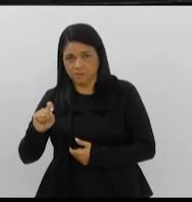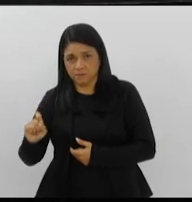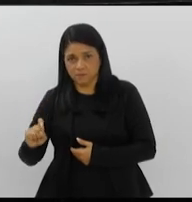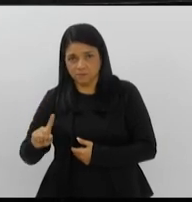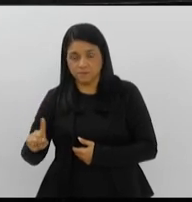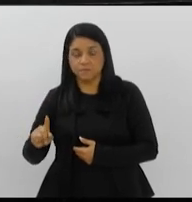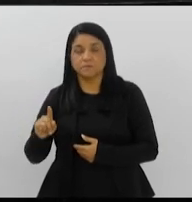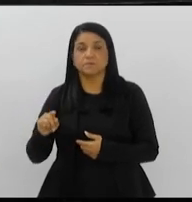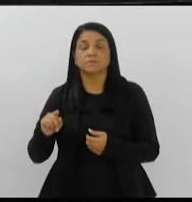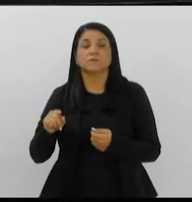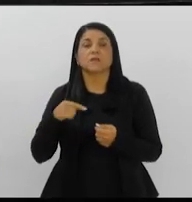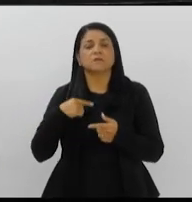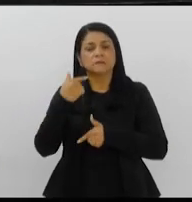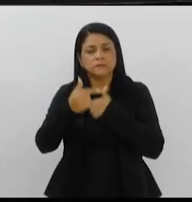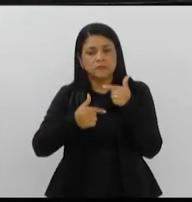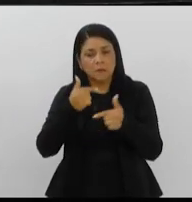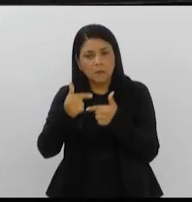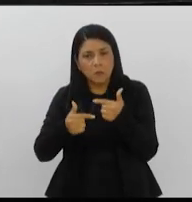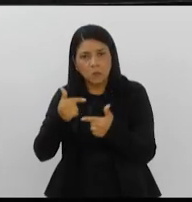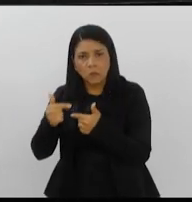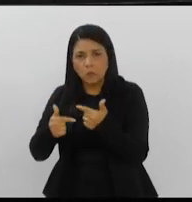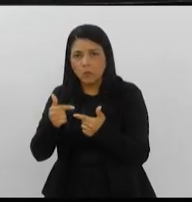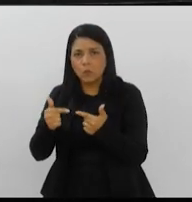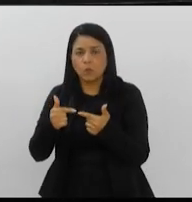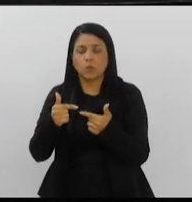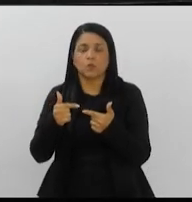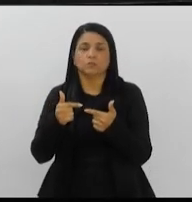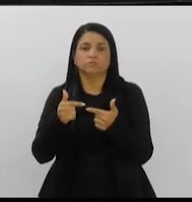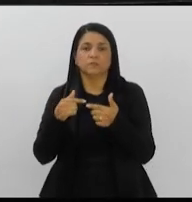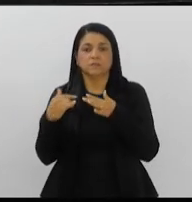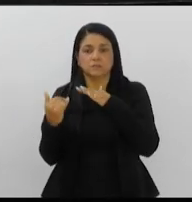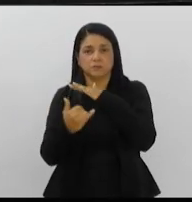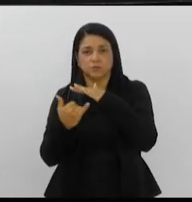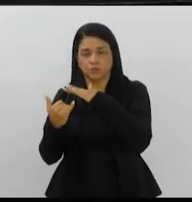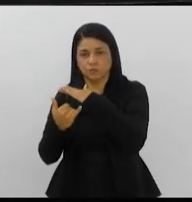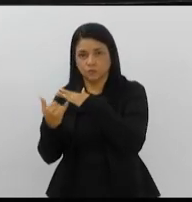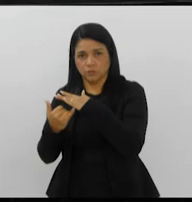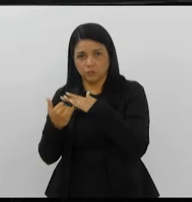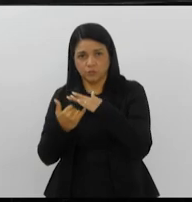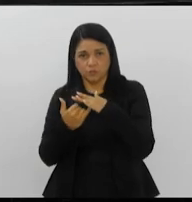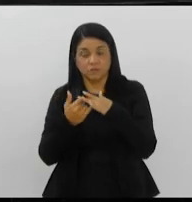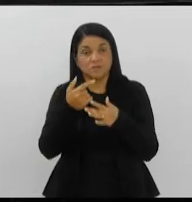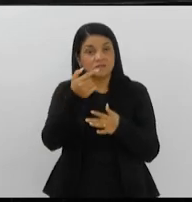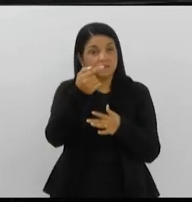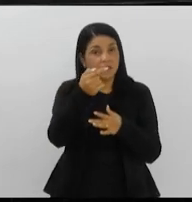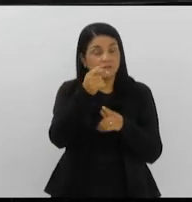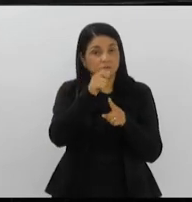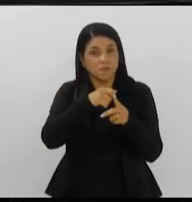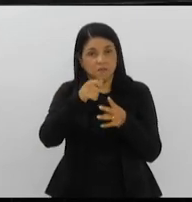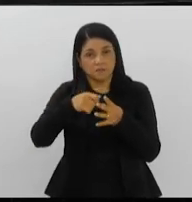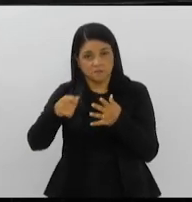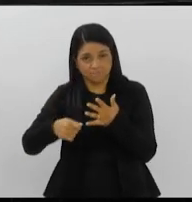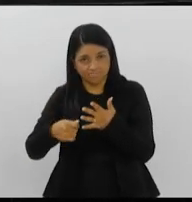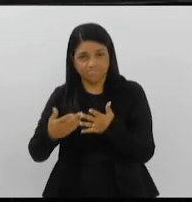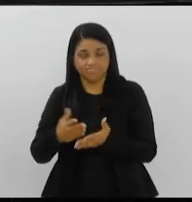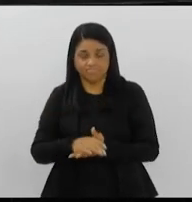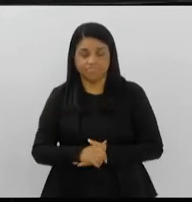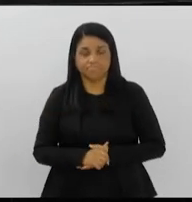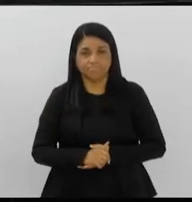lá aproximadamente nessas entidades 7 meses,